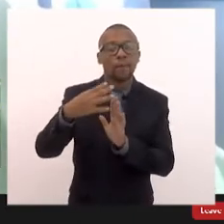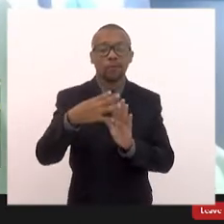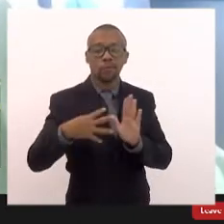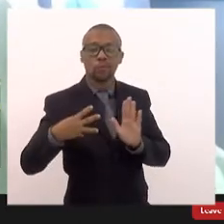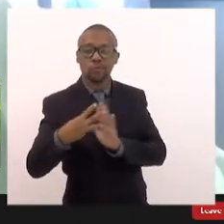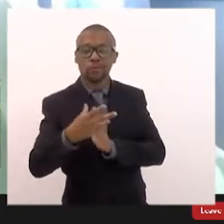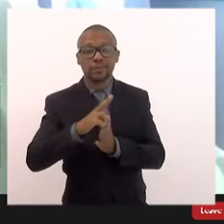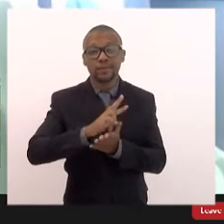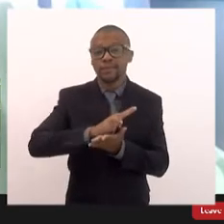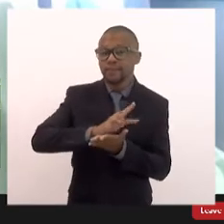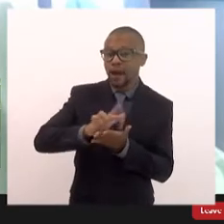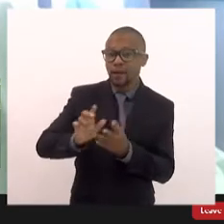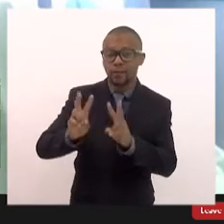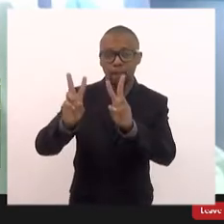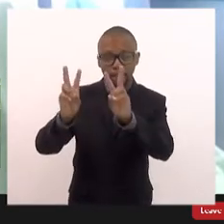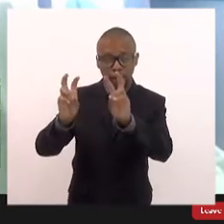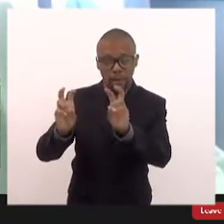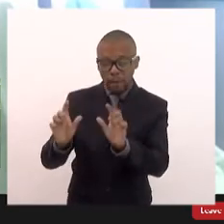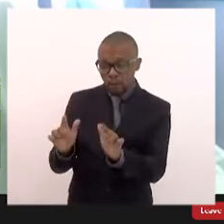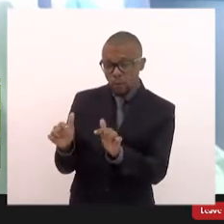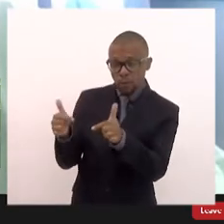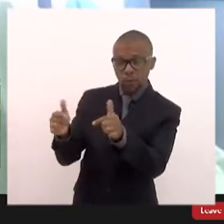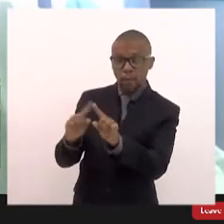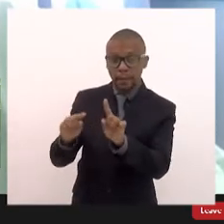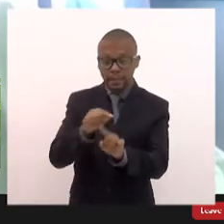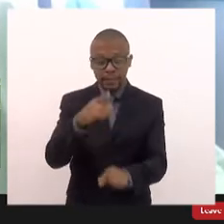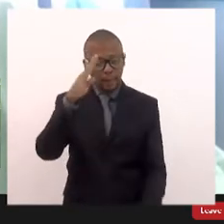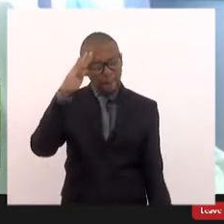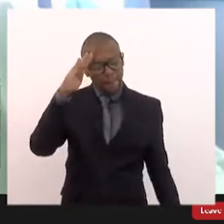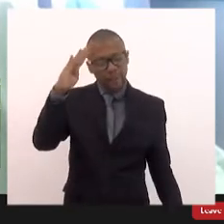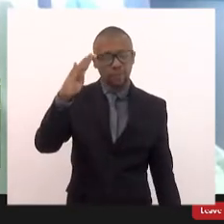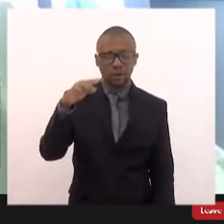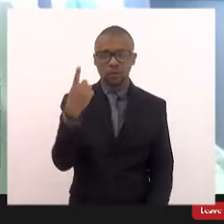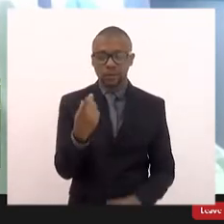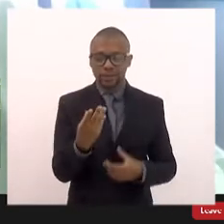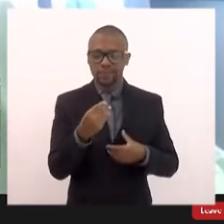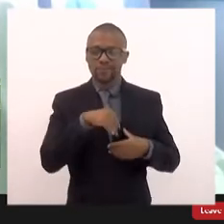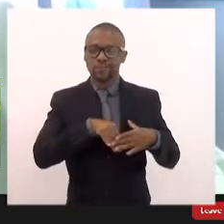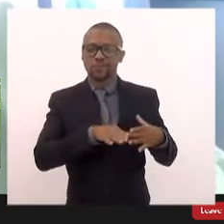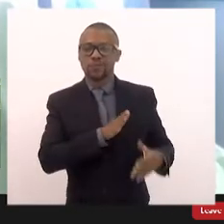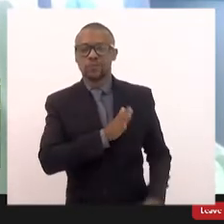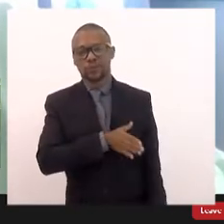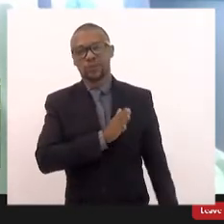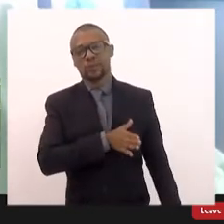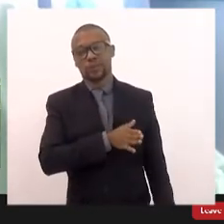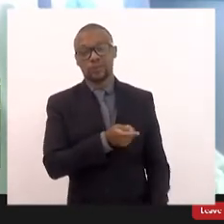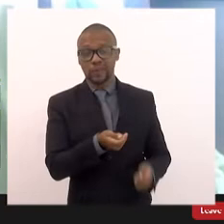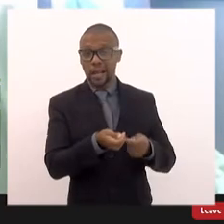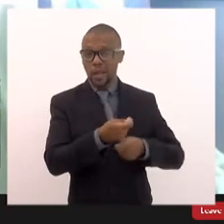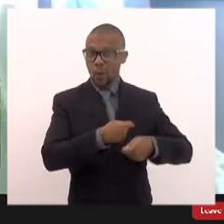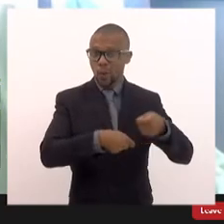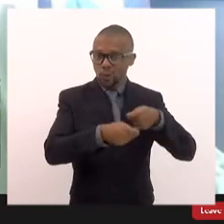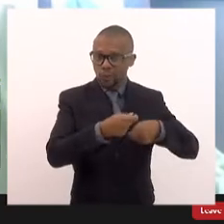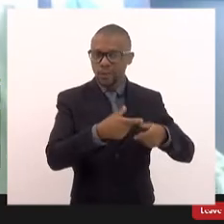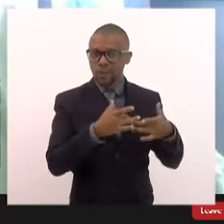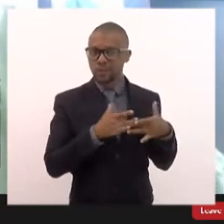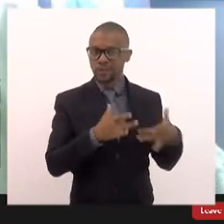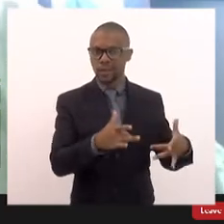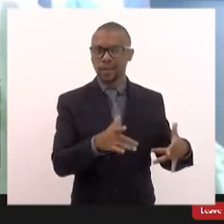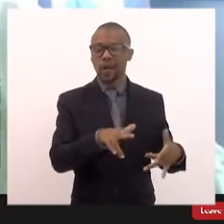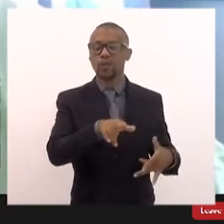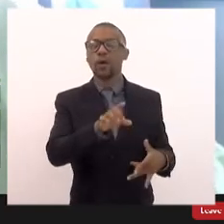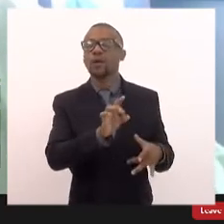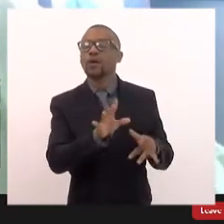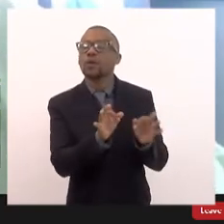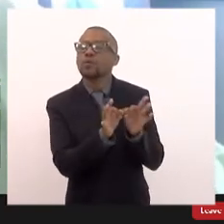essa mora no nosso coração. A economia solidária não é apenas um espaço, é uma